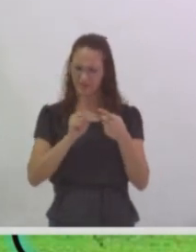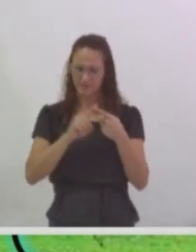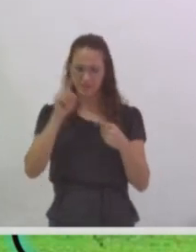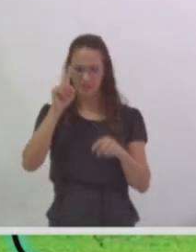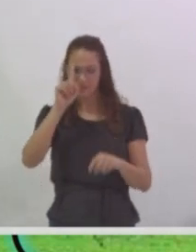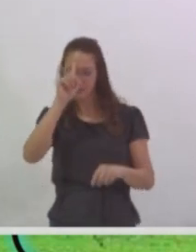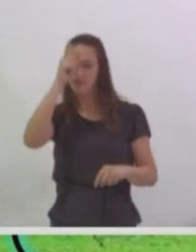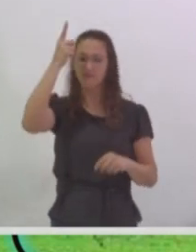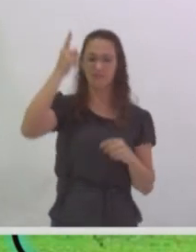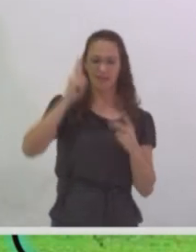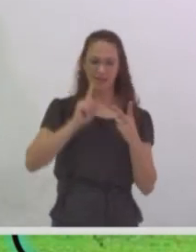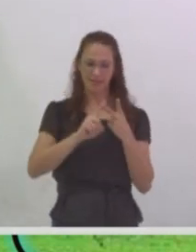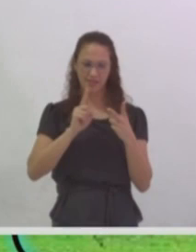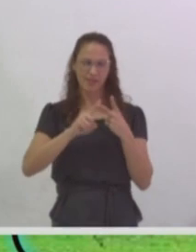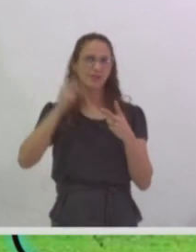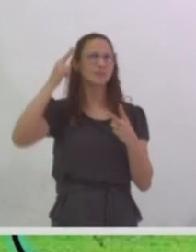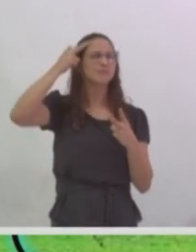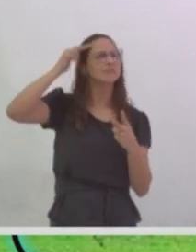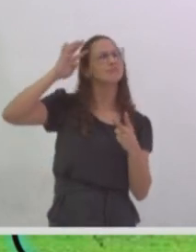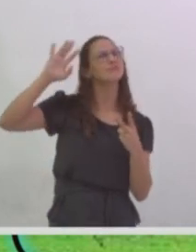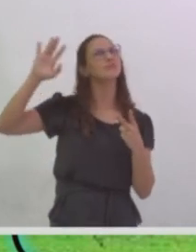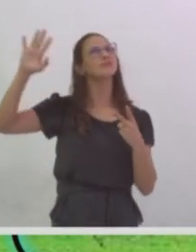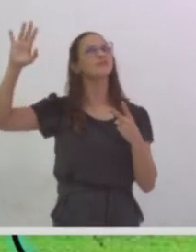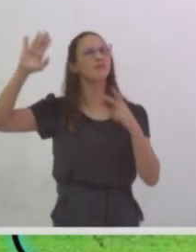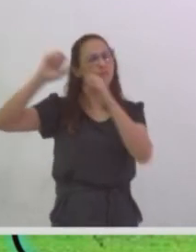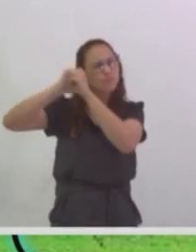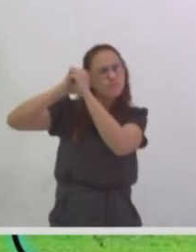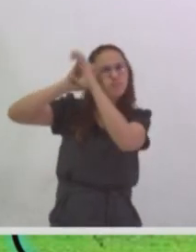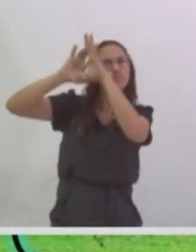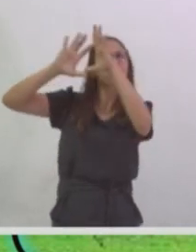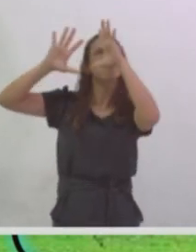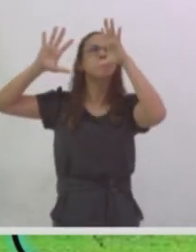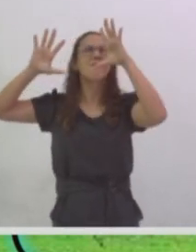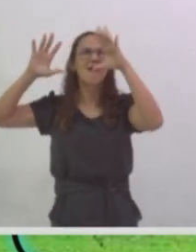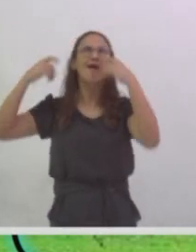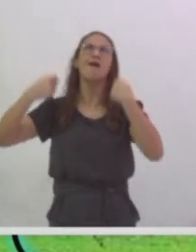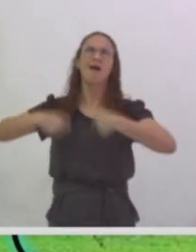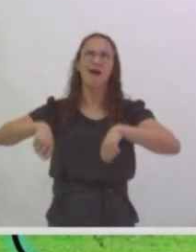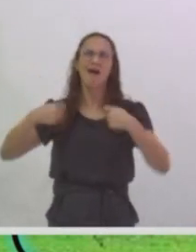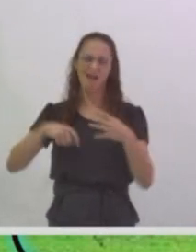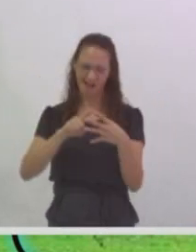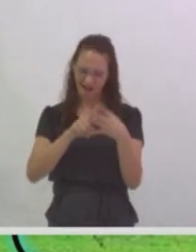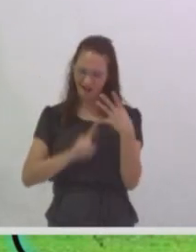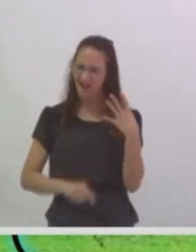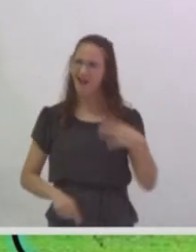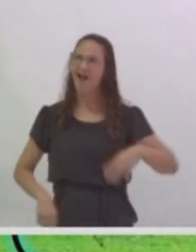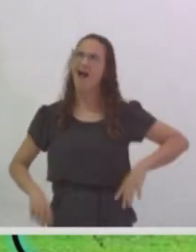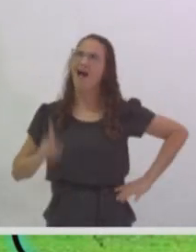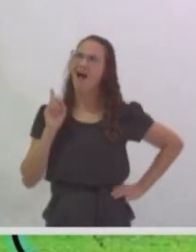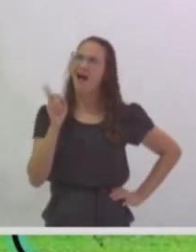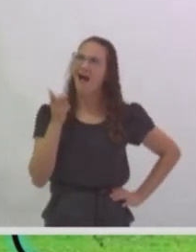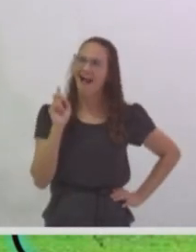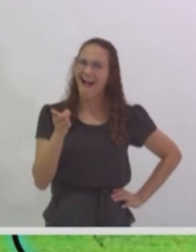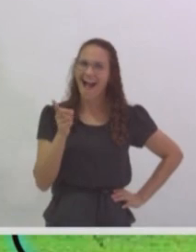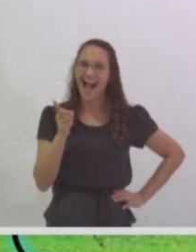fantasias. Feita essa nova descoberta, o nosso pirata agora se tornou um pirata